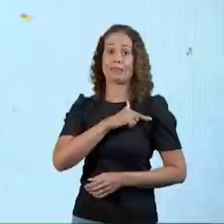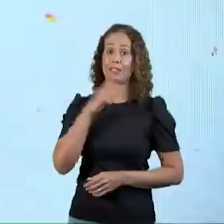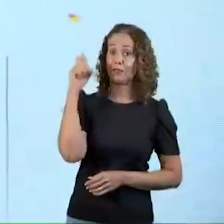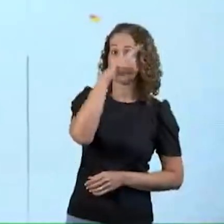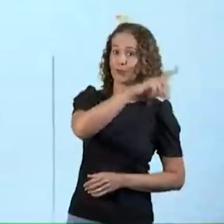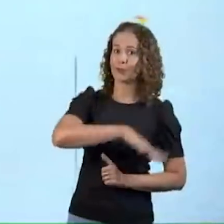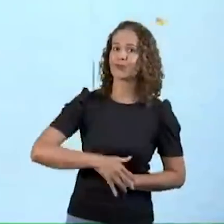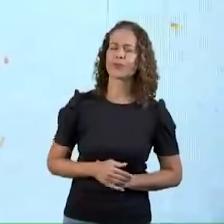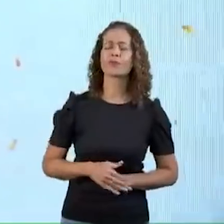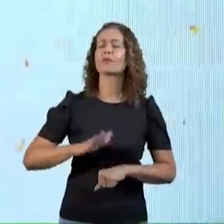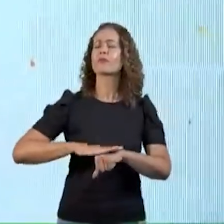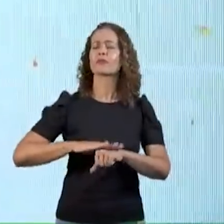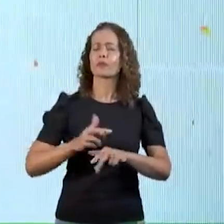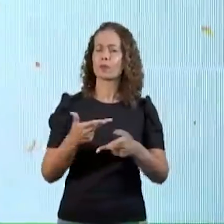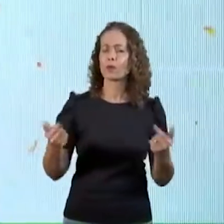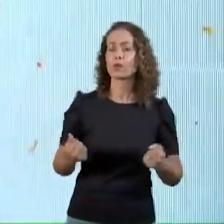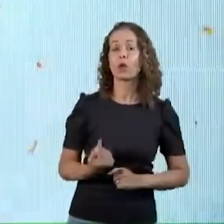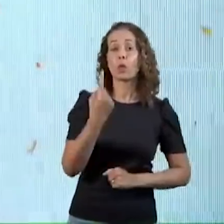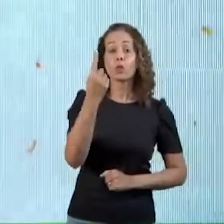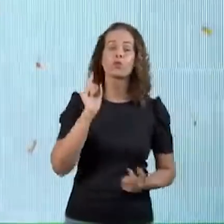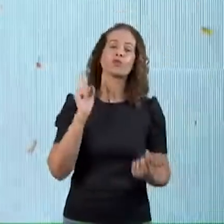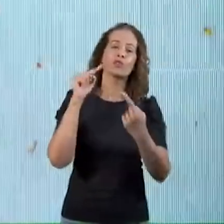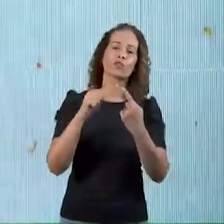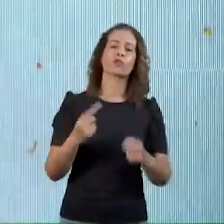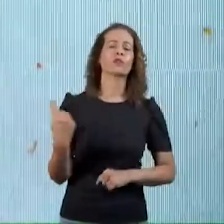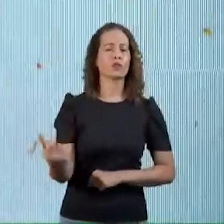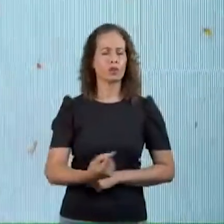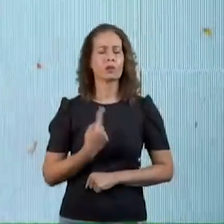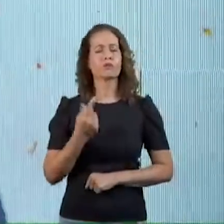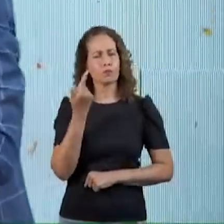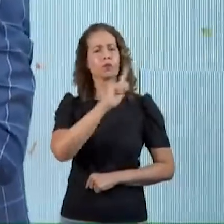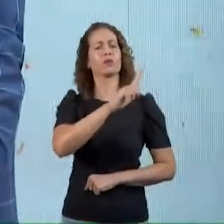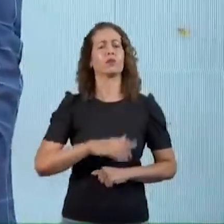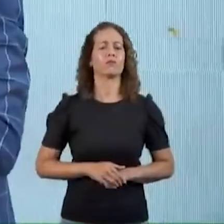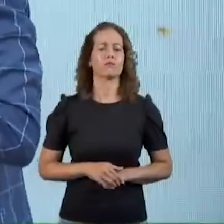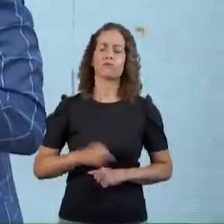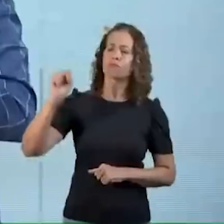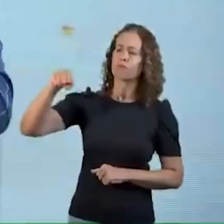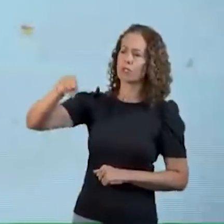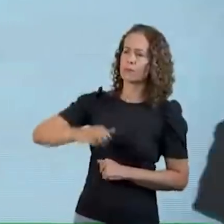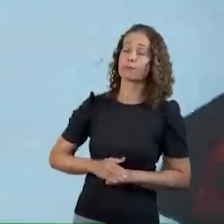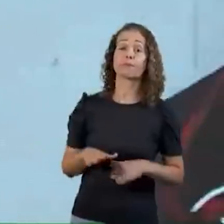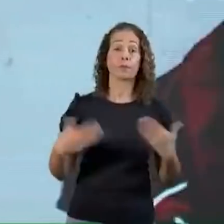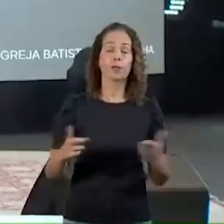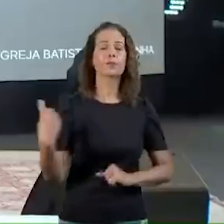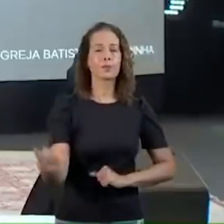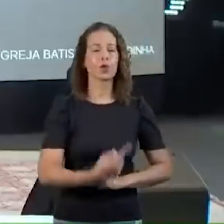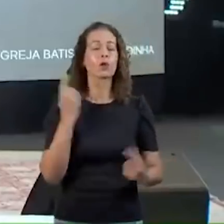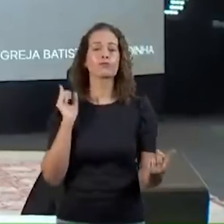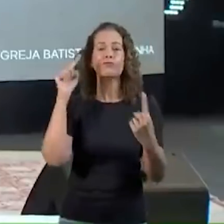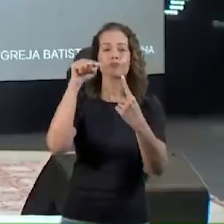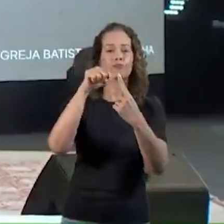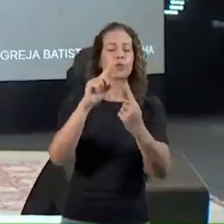uma coisa? Vamos fazer um alvo e vamos cumprir? Vamos. Como que nós vamos fazer? Nós estabelecemos um